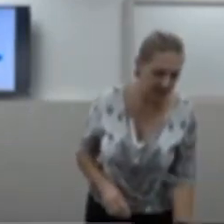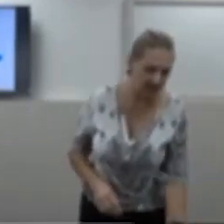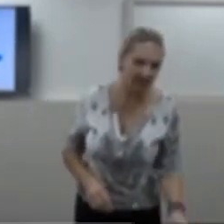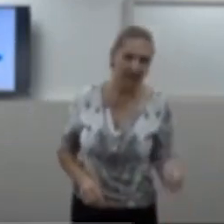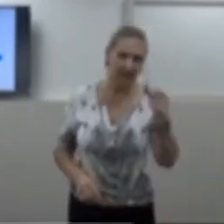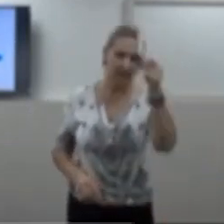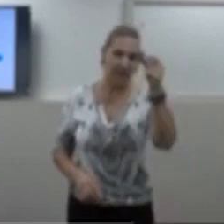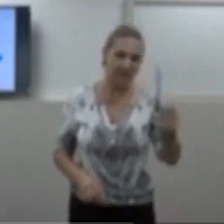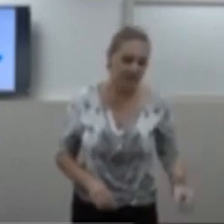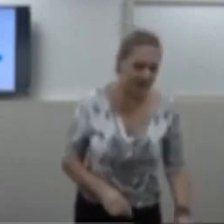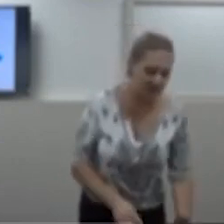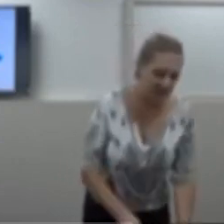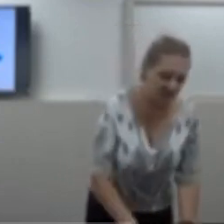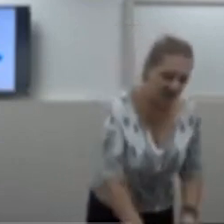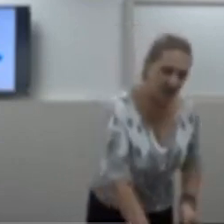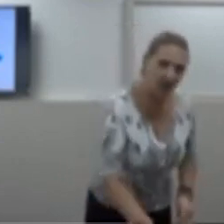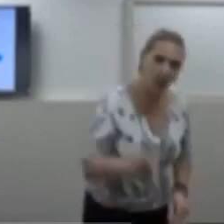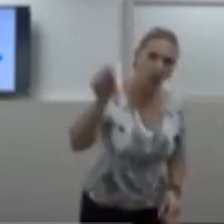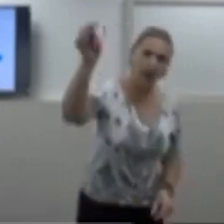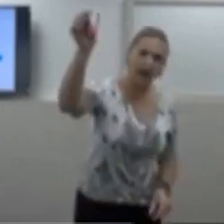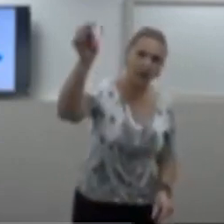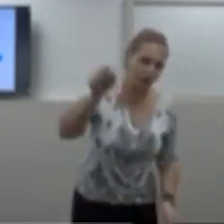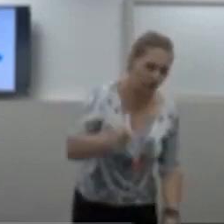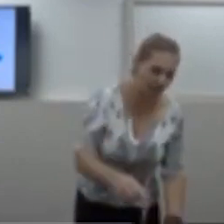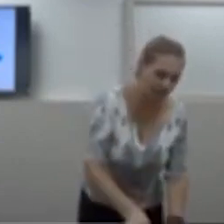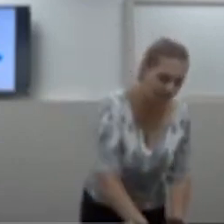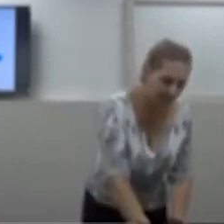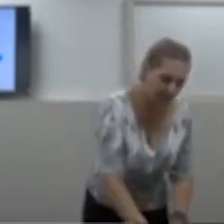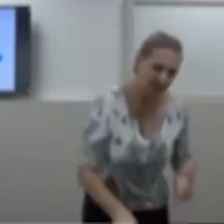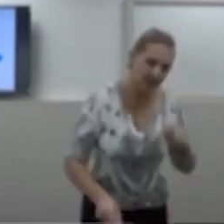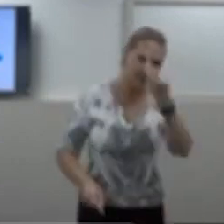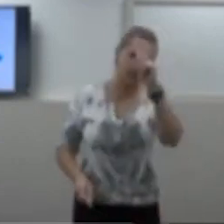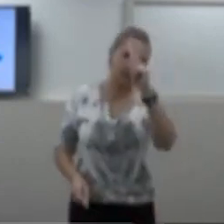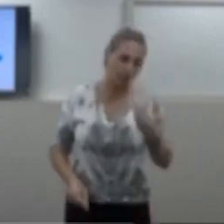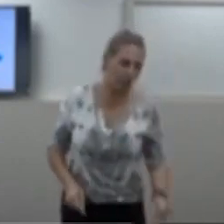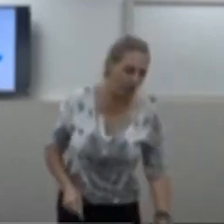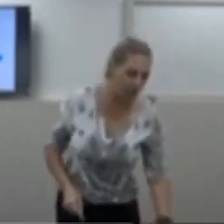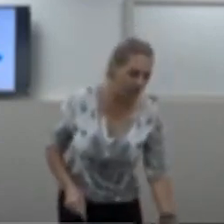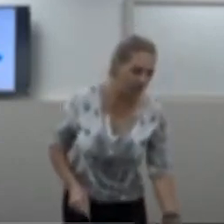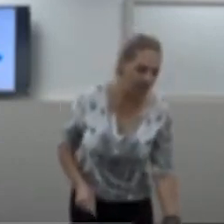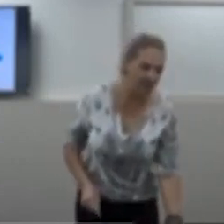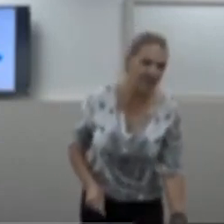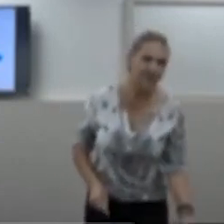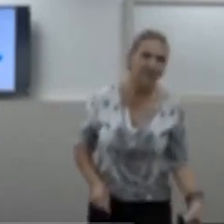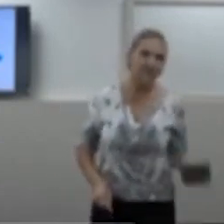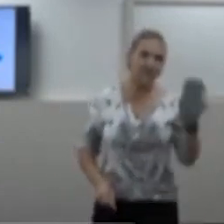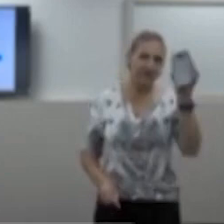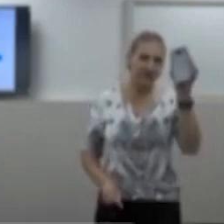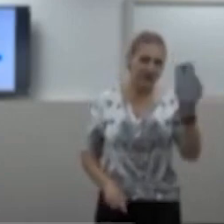dois, três, quatro, cinco,